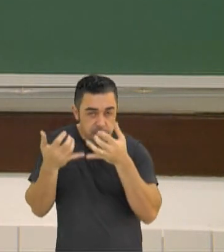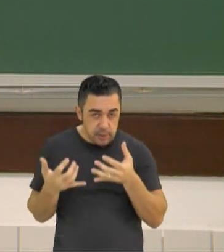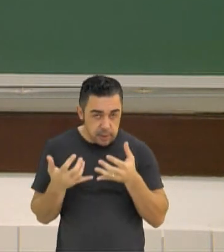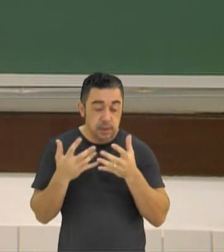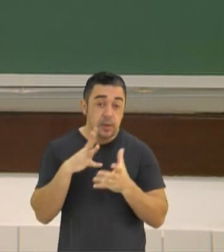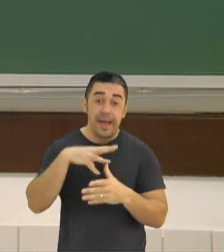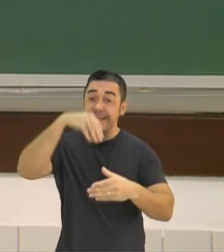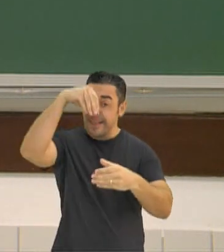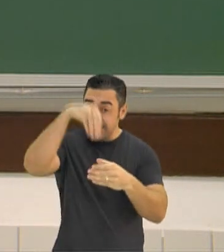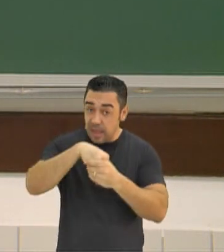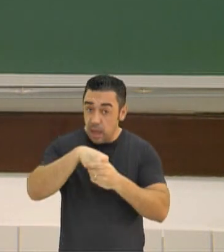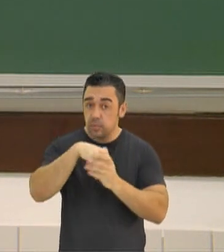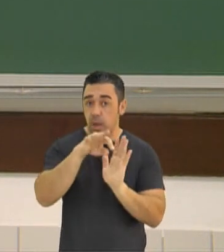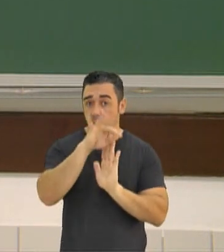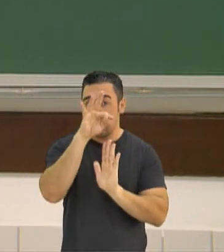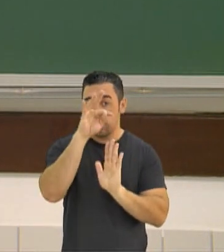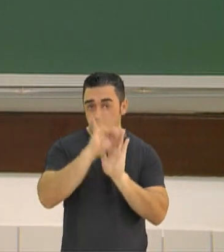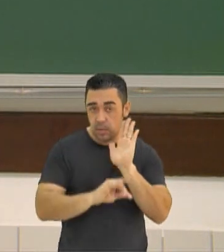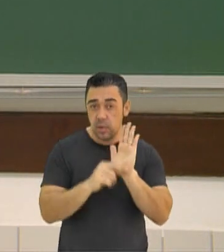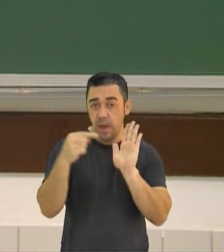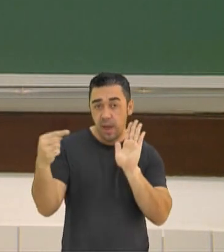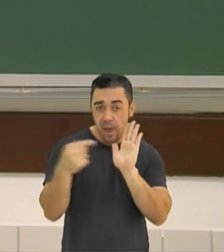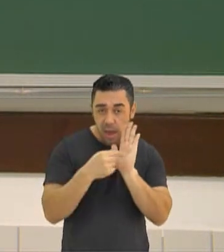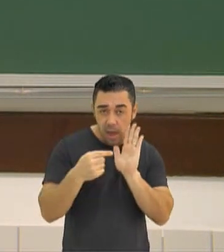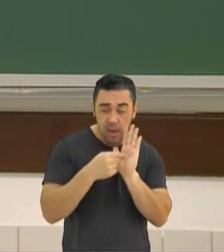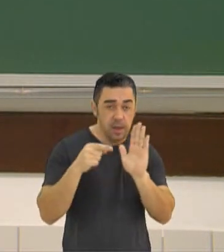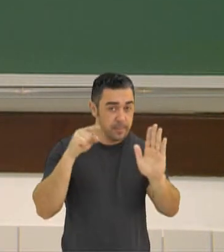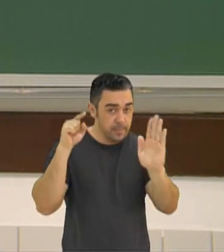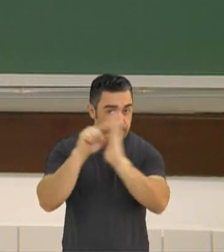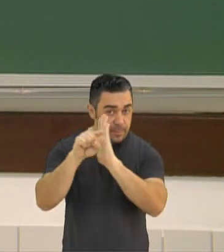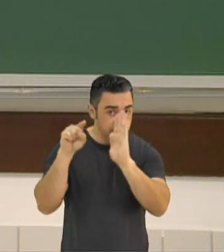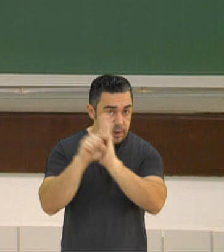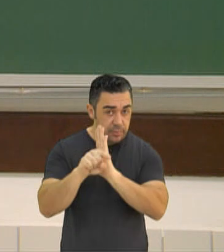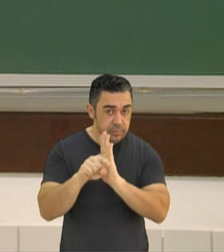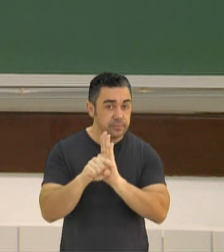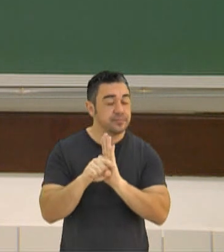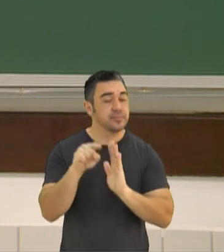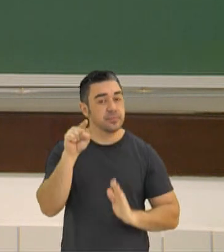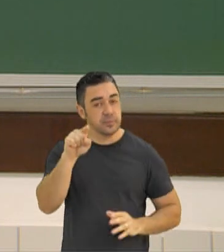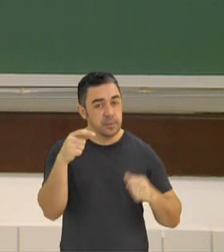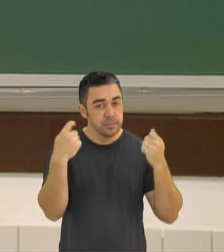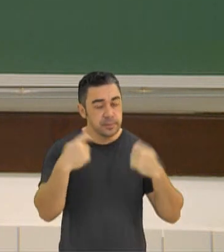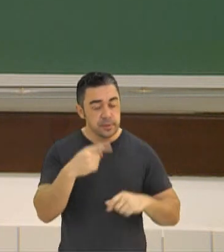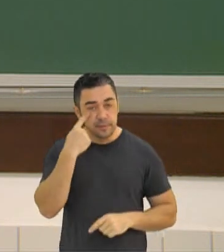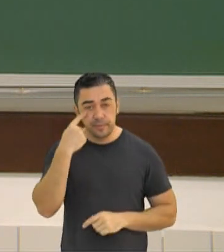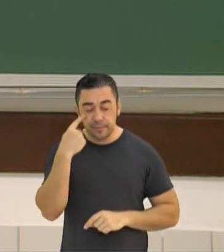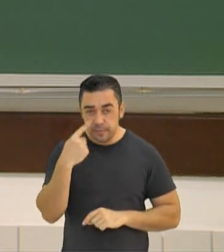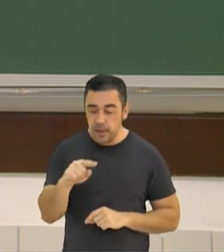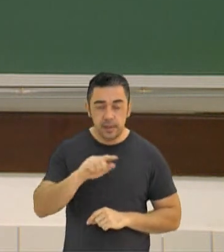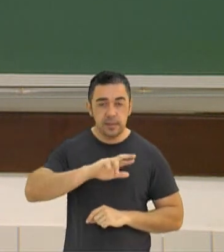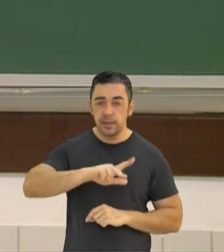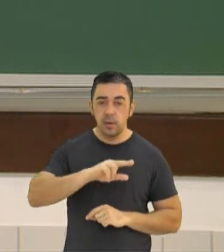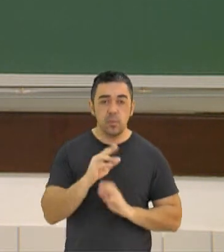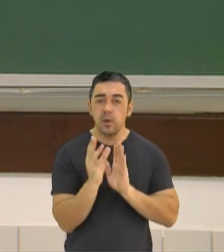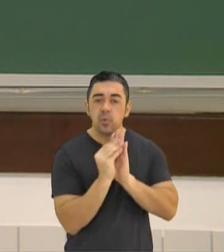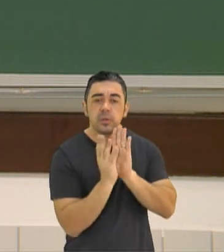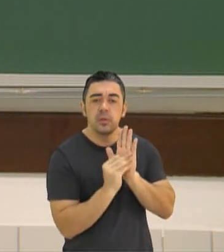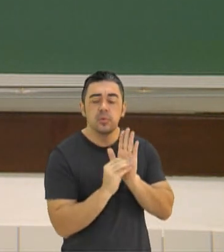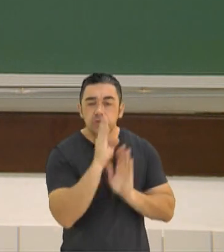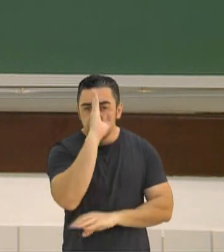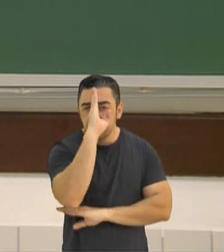fazem parte da instrumentalização da questão, então você deve observar que não é um conteúdo